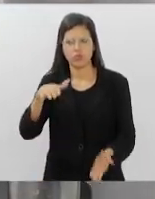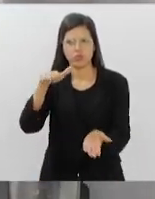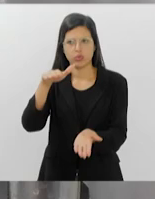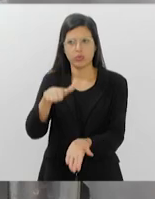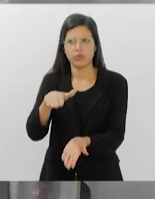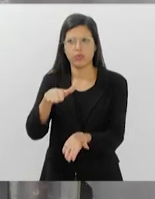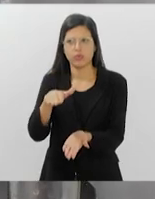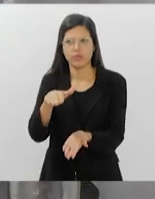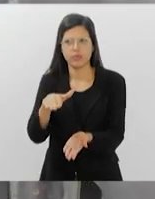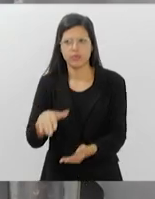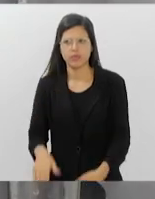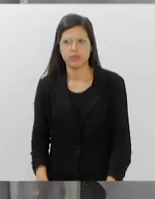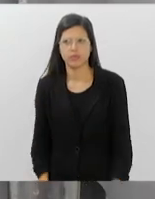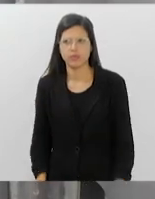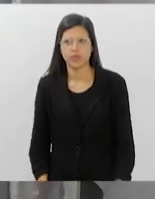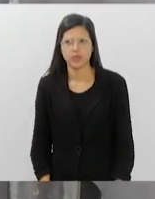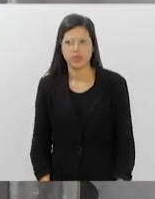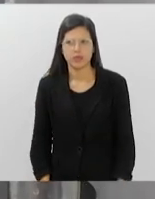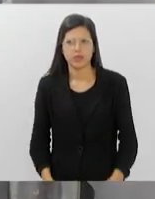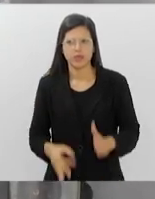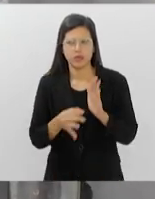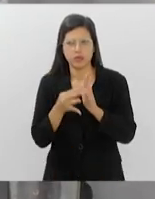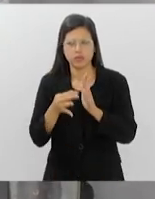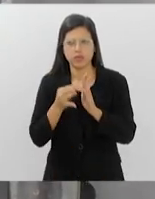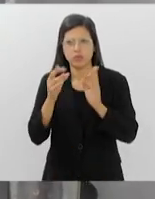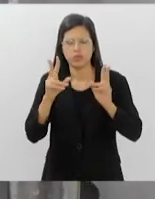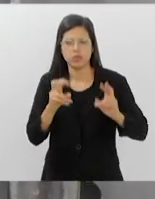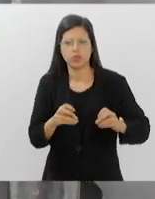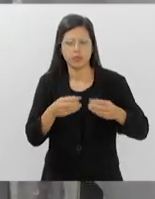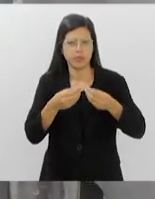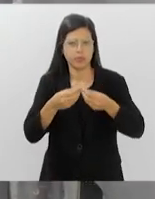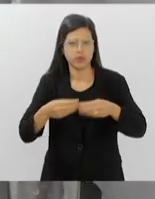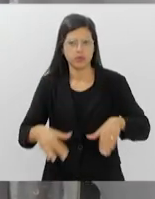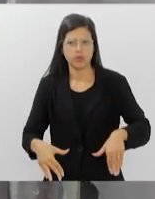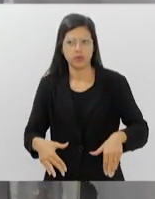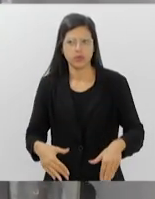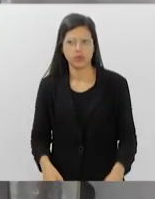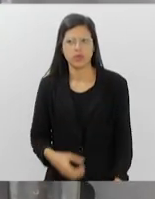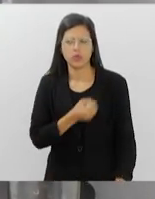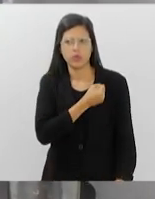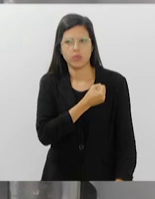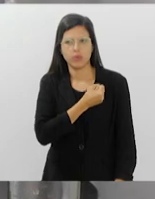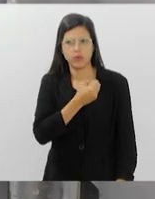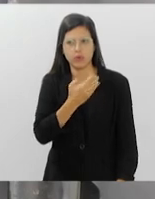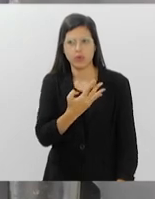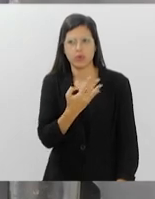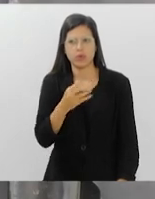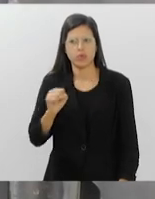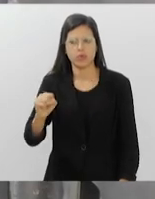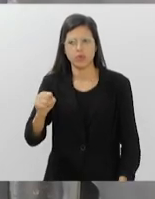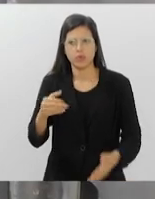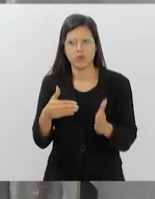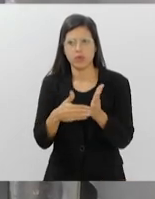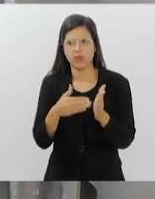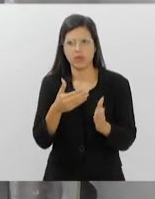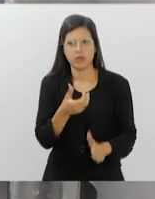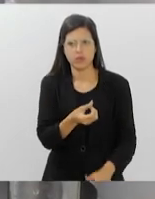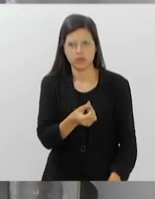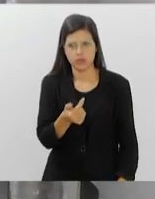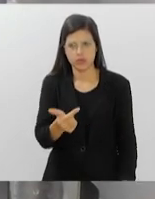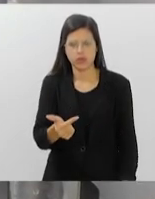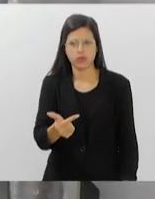são aqueles que pareceres que versam sobre prejudicabilidade, que vai do 48 ao